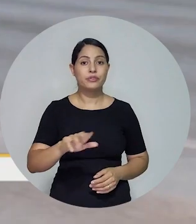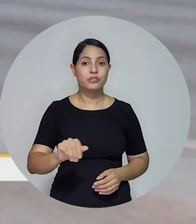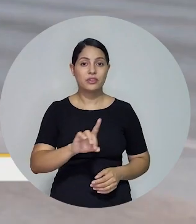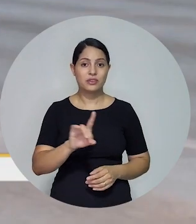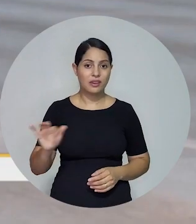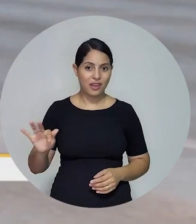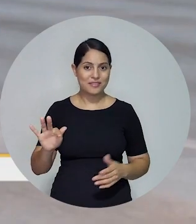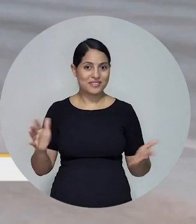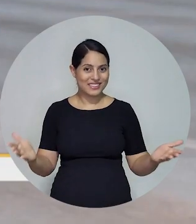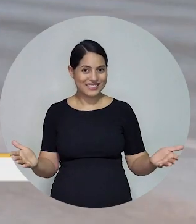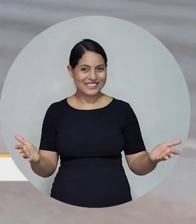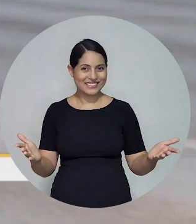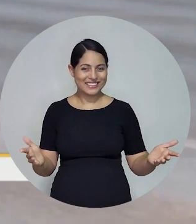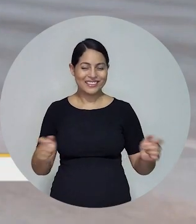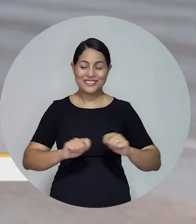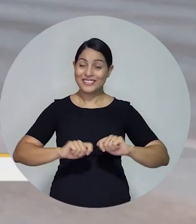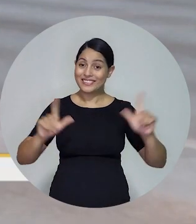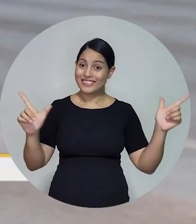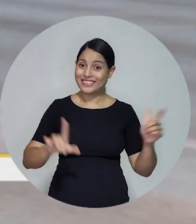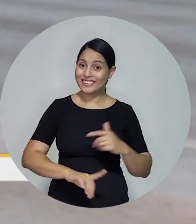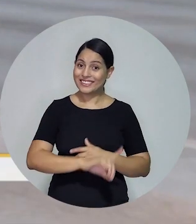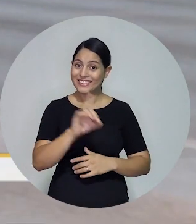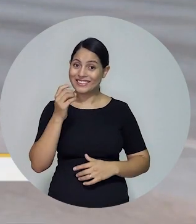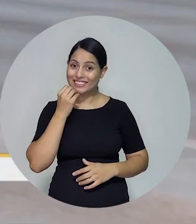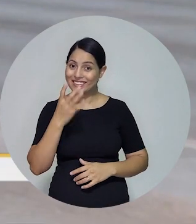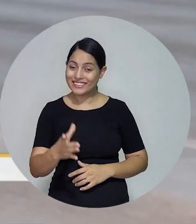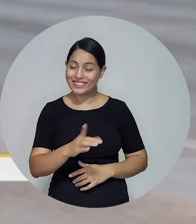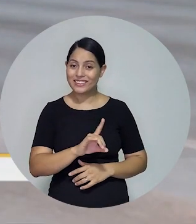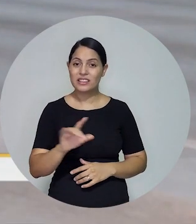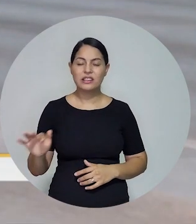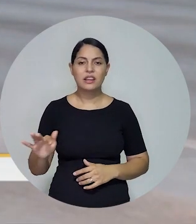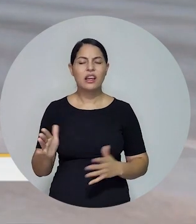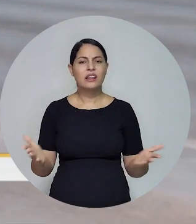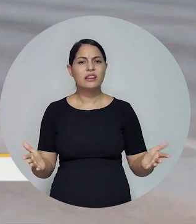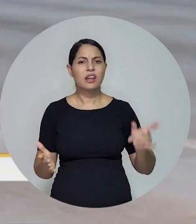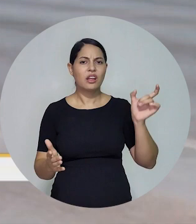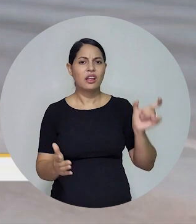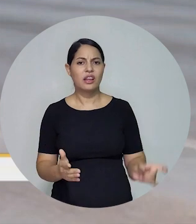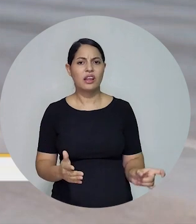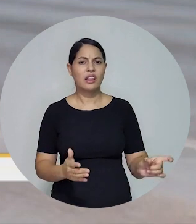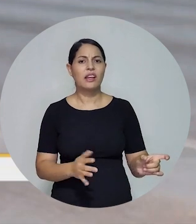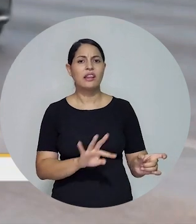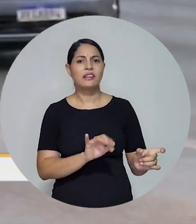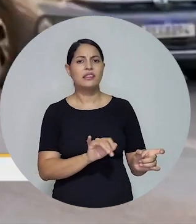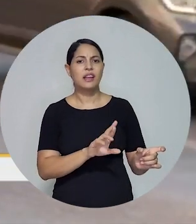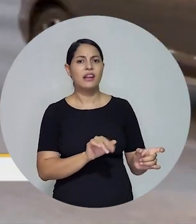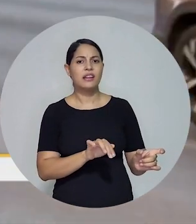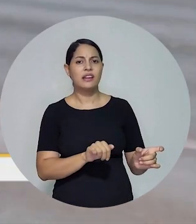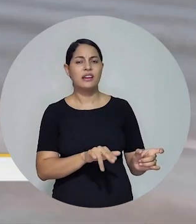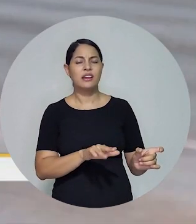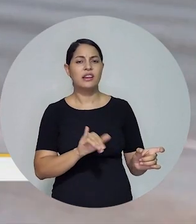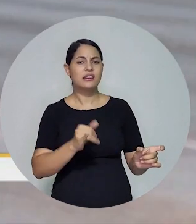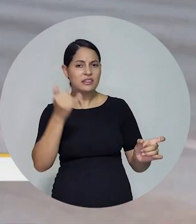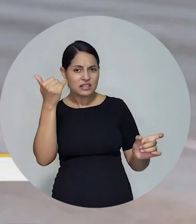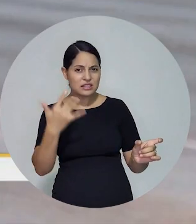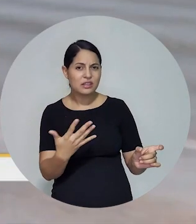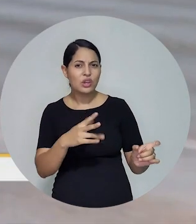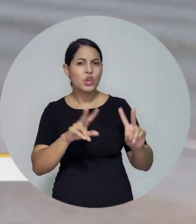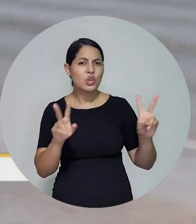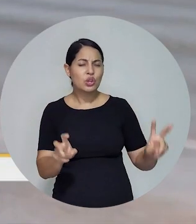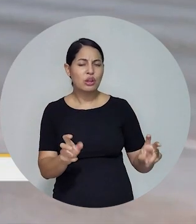O Bom Dia DF também ouviu uma representante da OAB, a Ordem dos Advogados do Brasil, a doutora Lenda Tariana. Ela fala um pouquinho